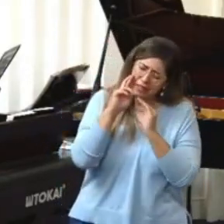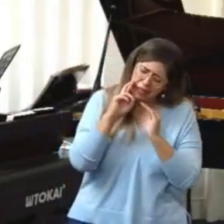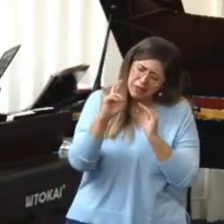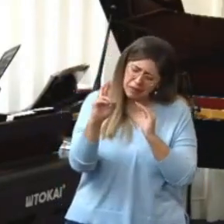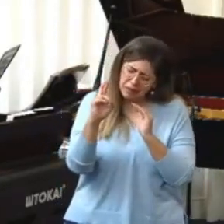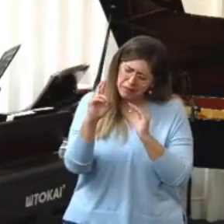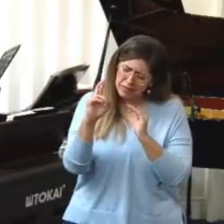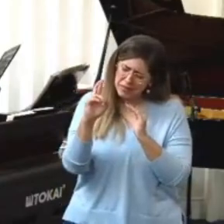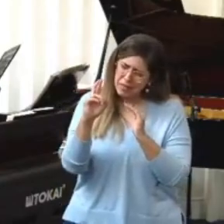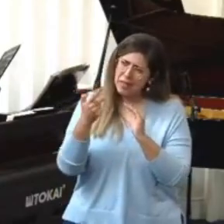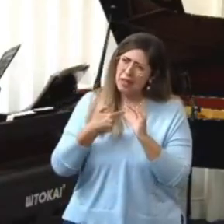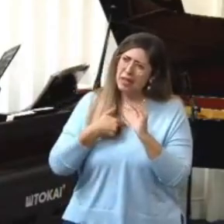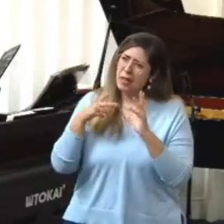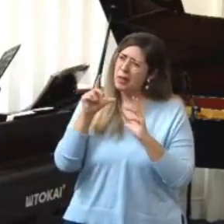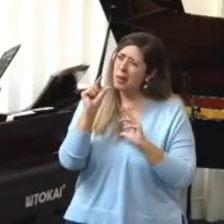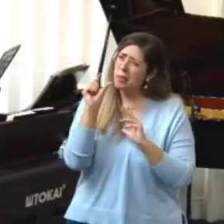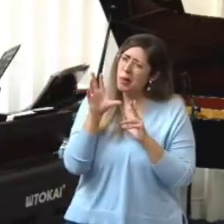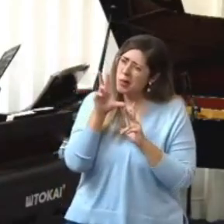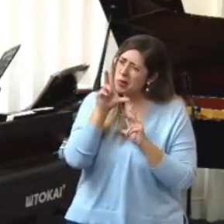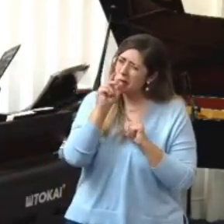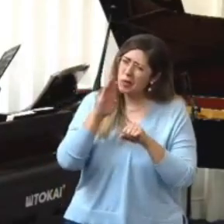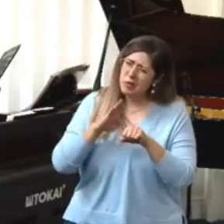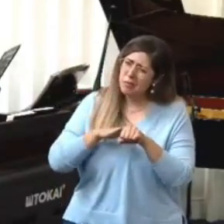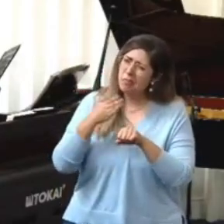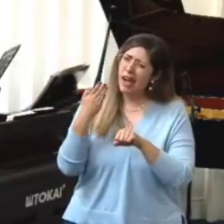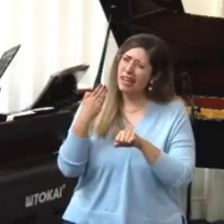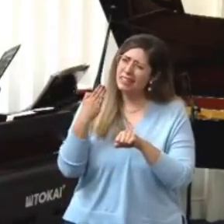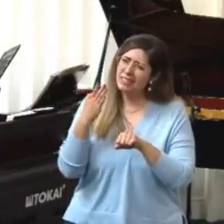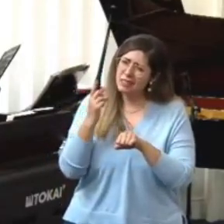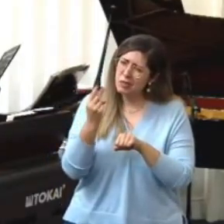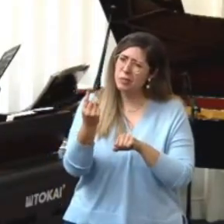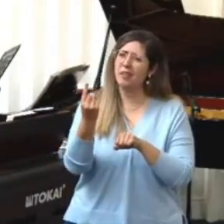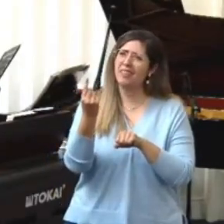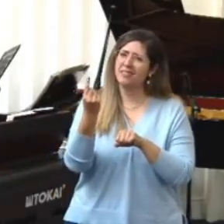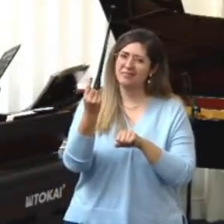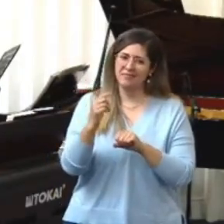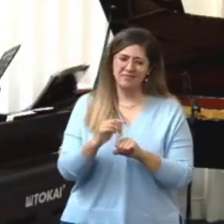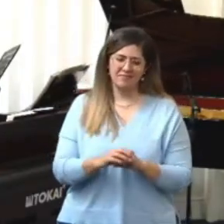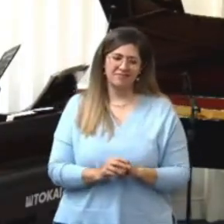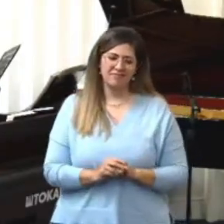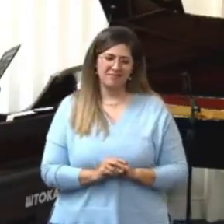é: me dê um pouquinho de força, só mais uma vez,